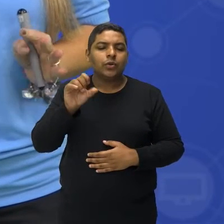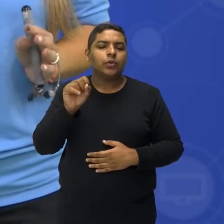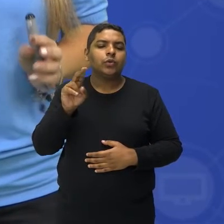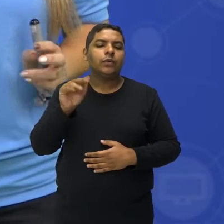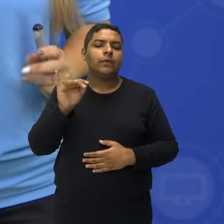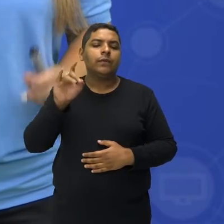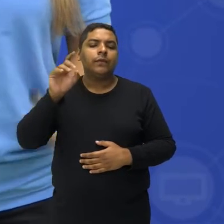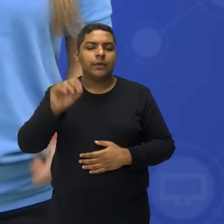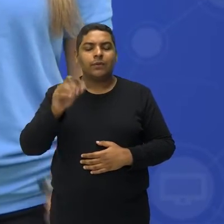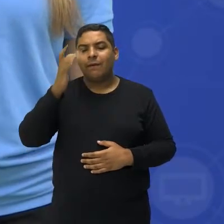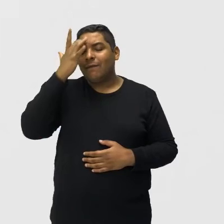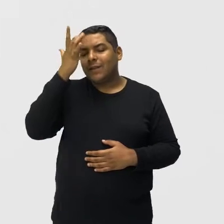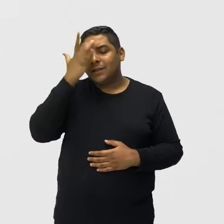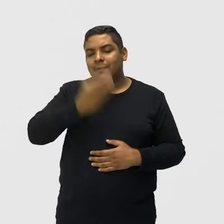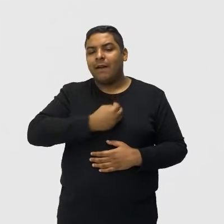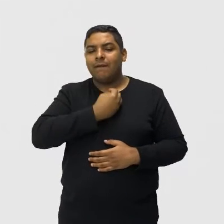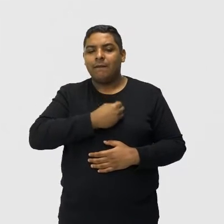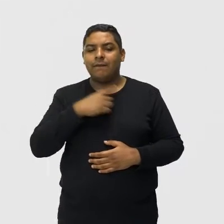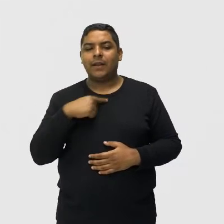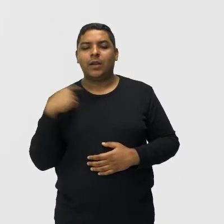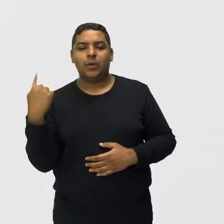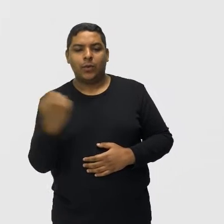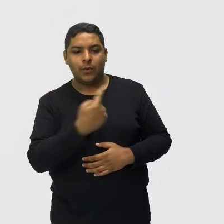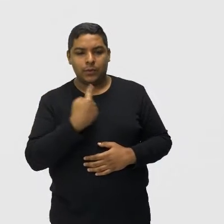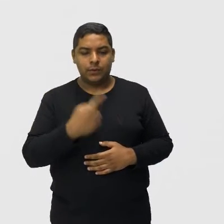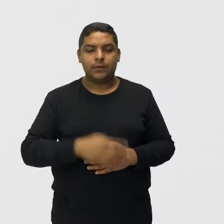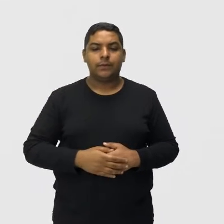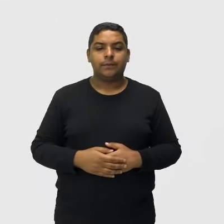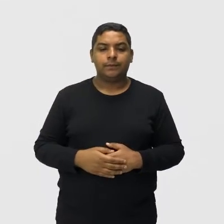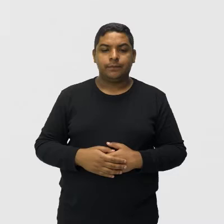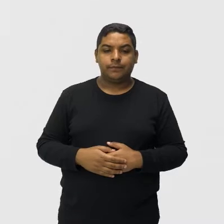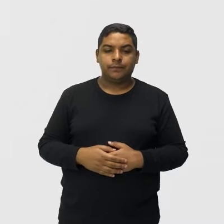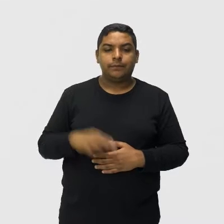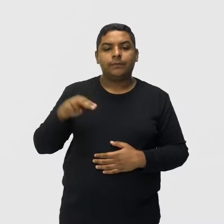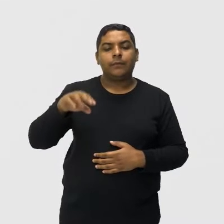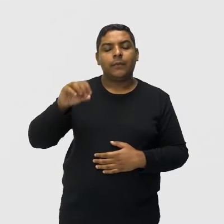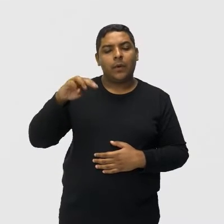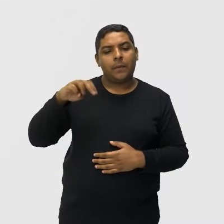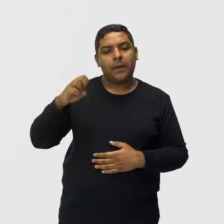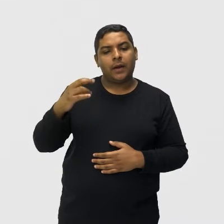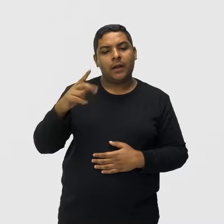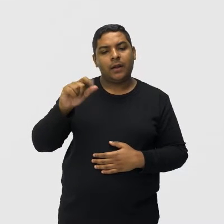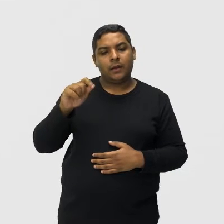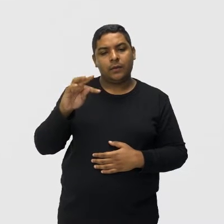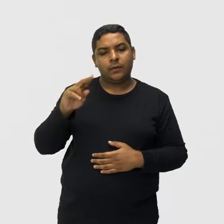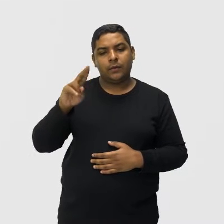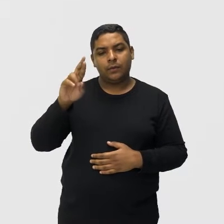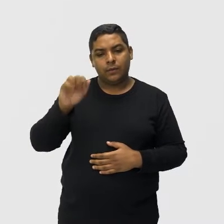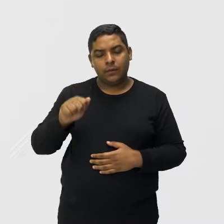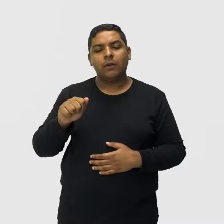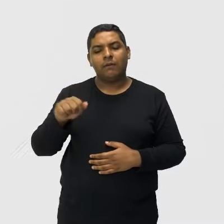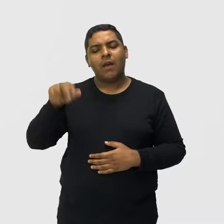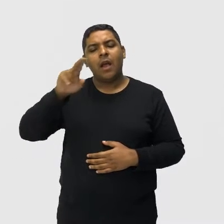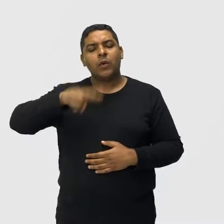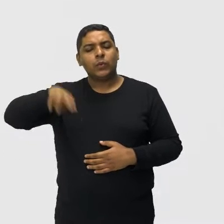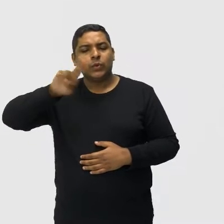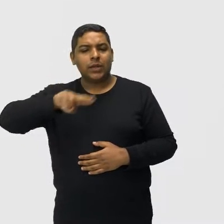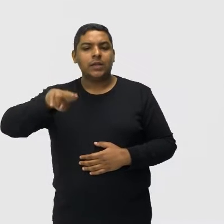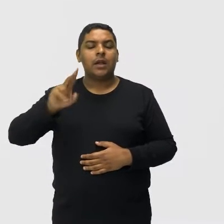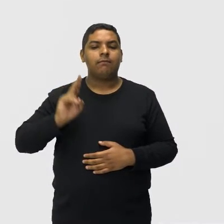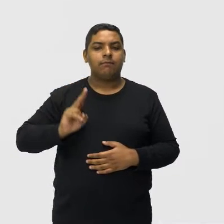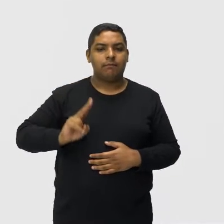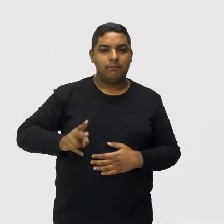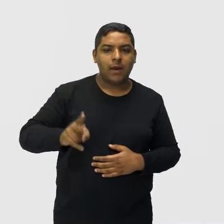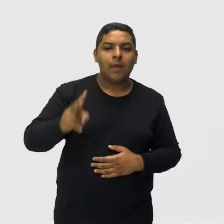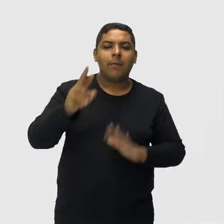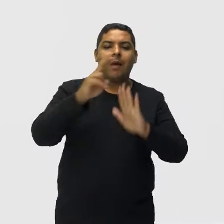para facilitar a nossa vida, olha só. Então, na nomenclatura dos aldeídos, a gente vai utilizar as mesmas regrinhas que a gente